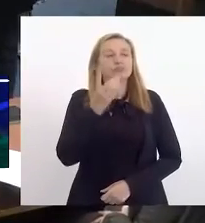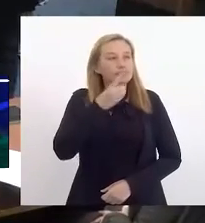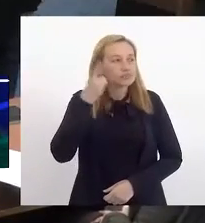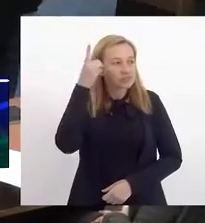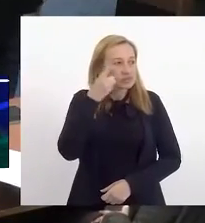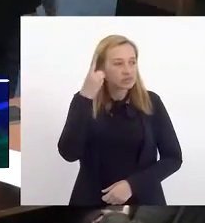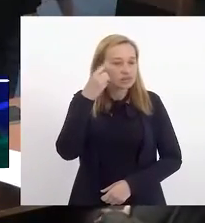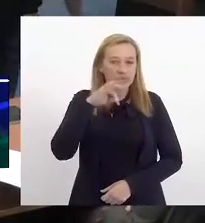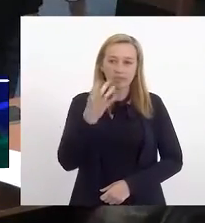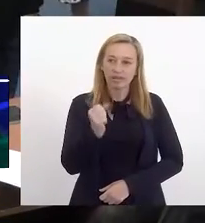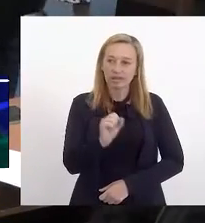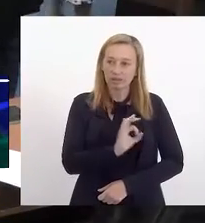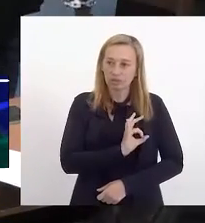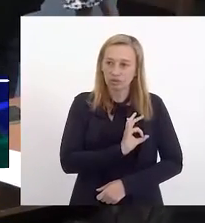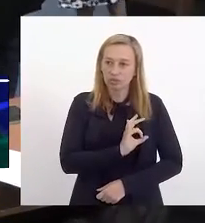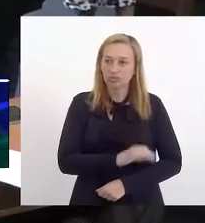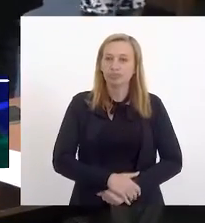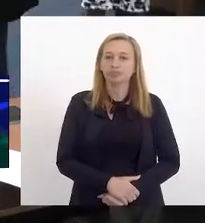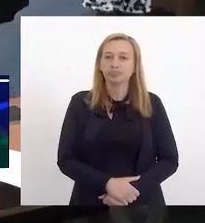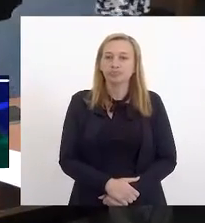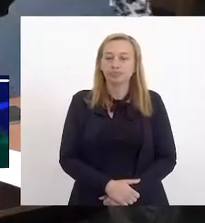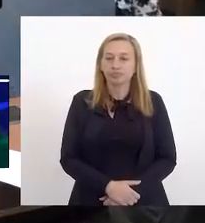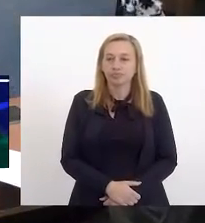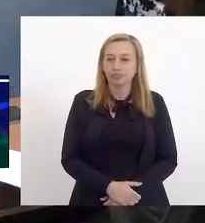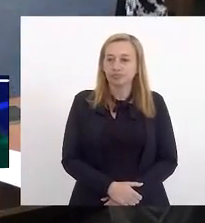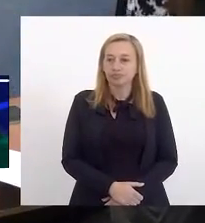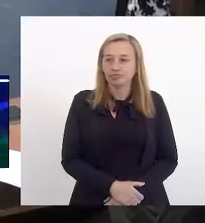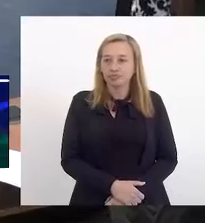Deputada Marta Rocha.